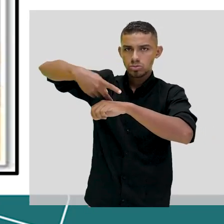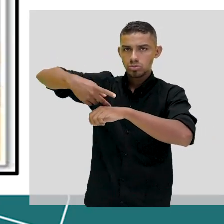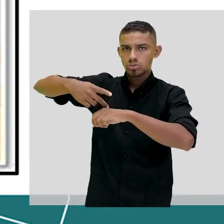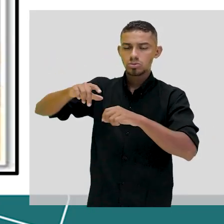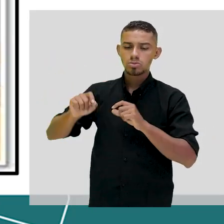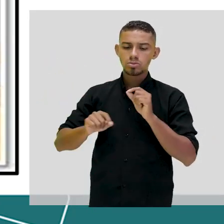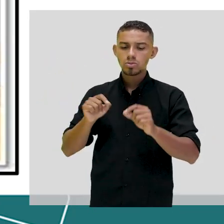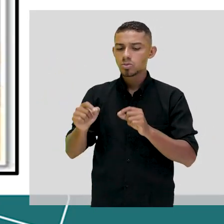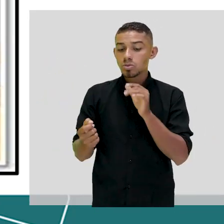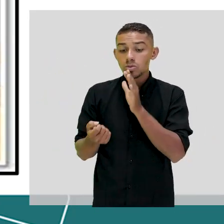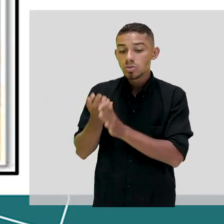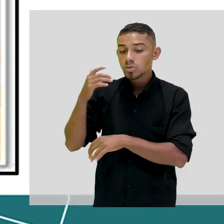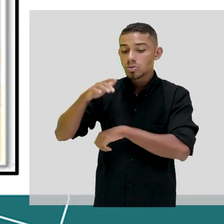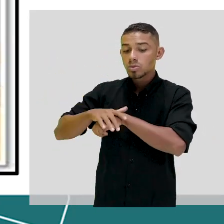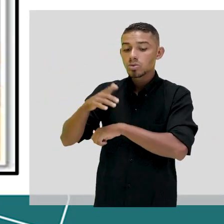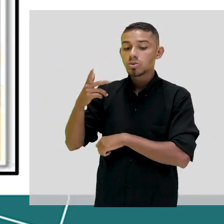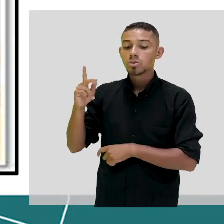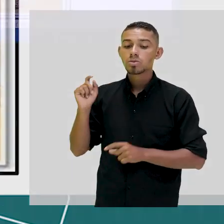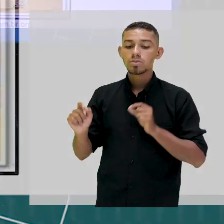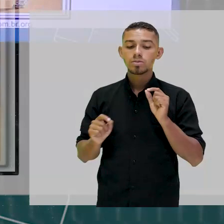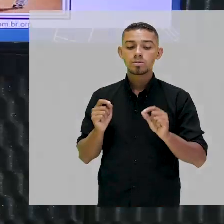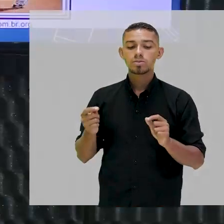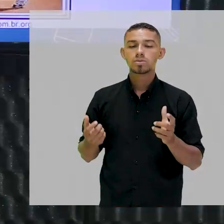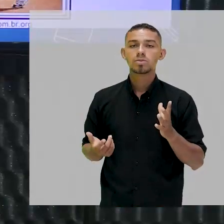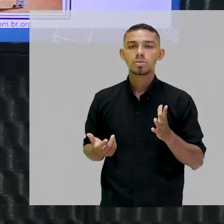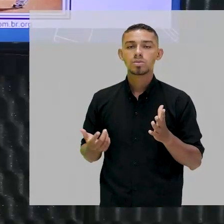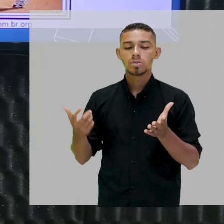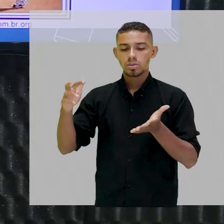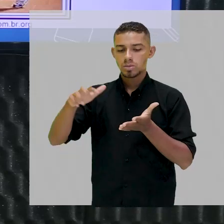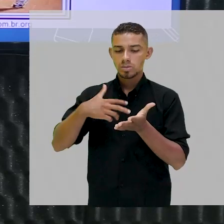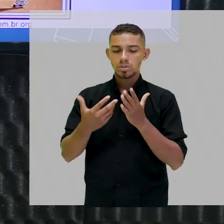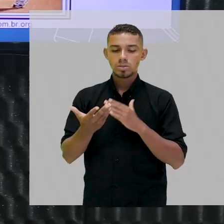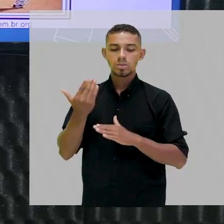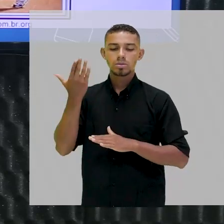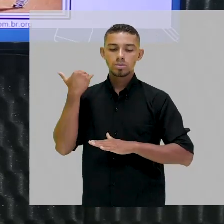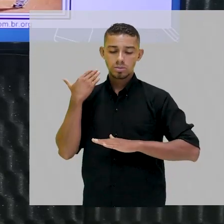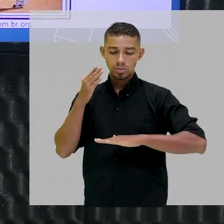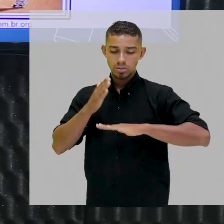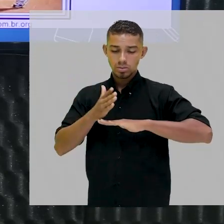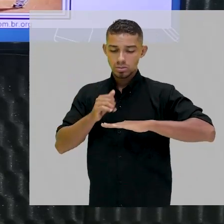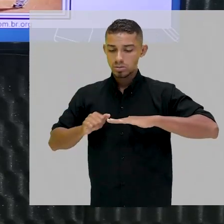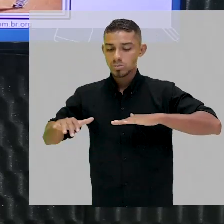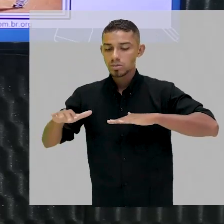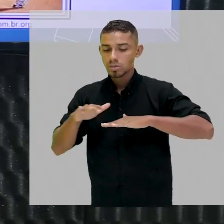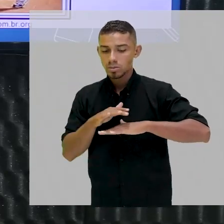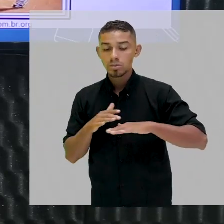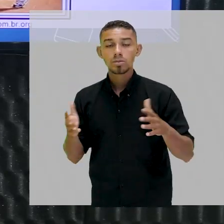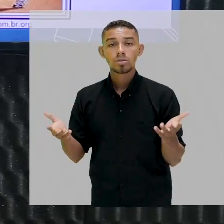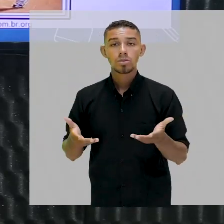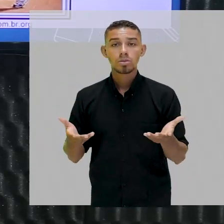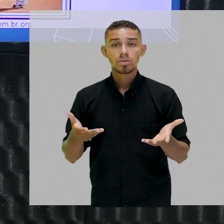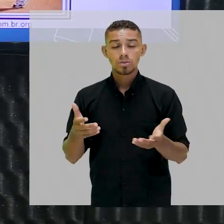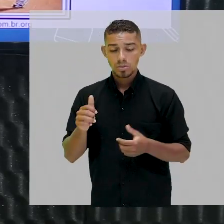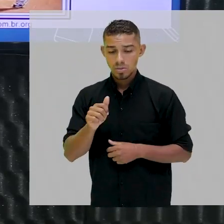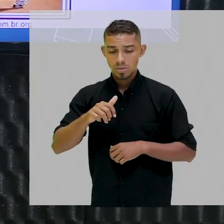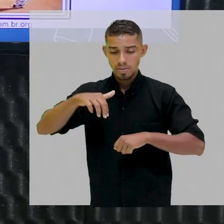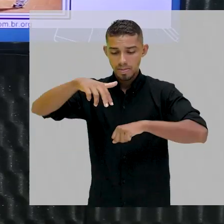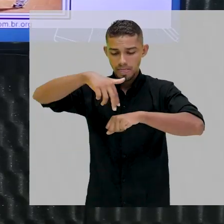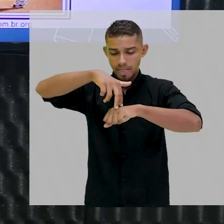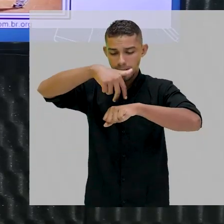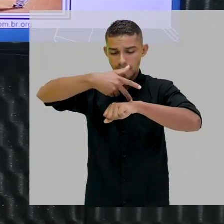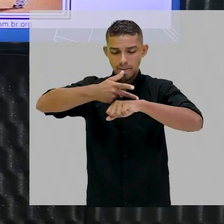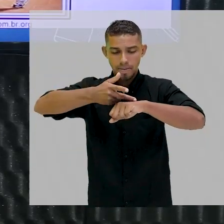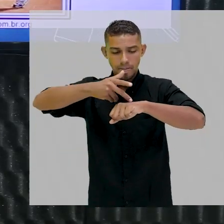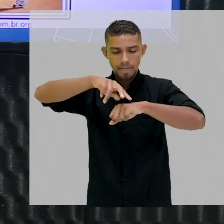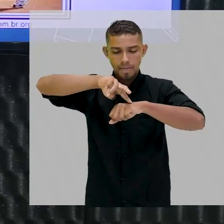aula. Surge aonde o footwork? Na dança contemporânea, aqueles movimentos que são realizados no chão.